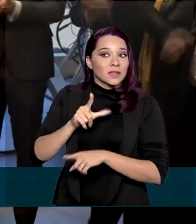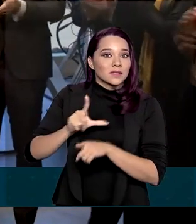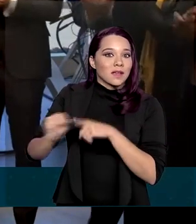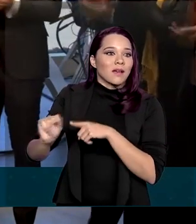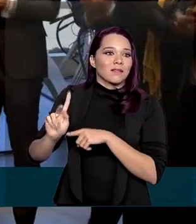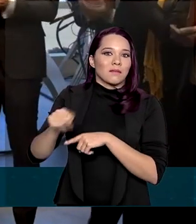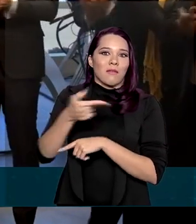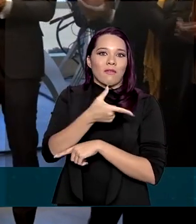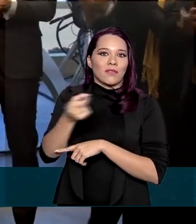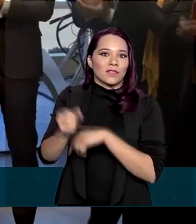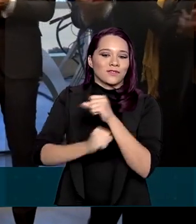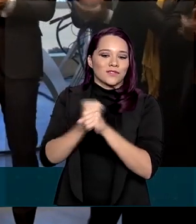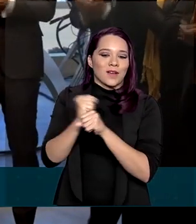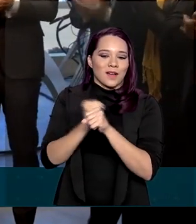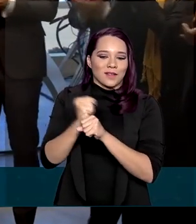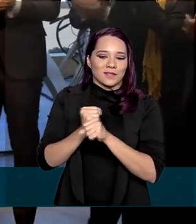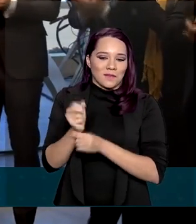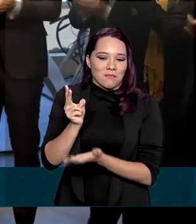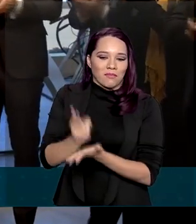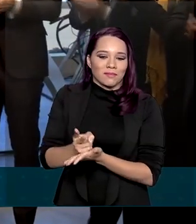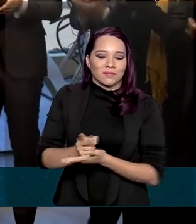anos.